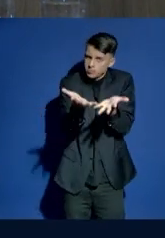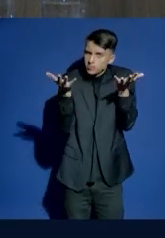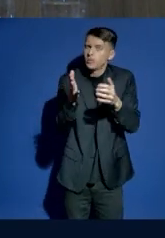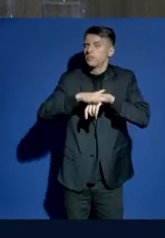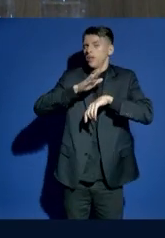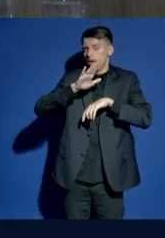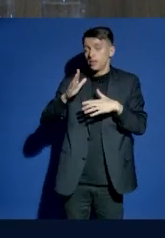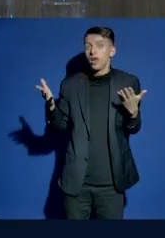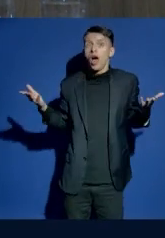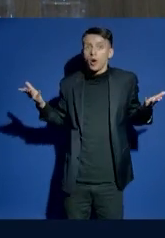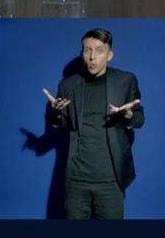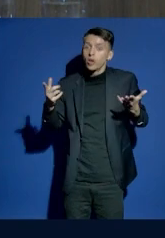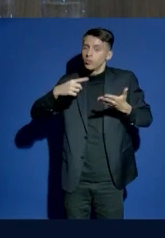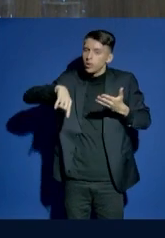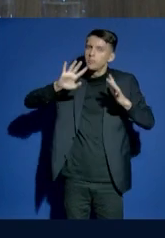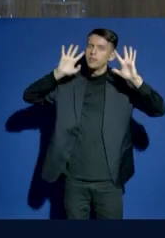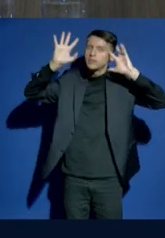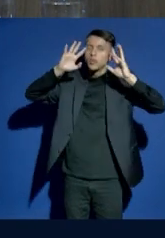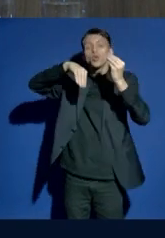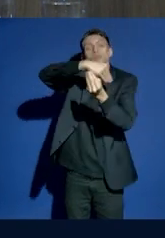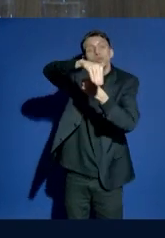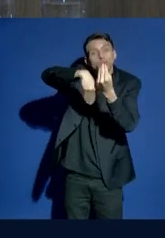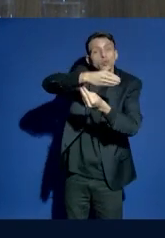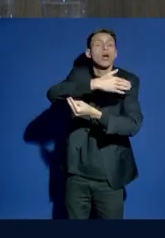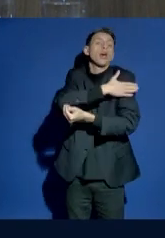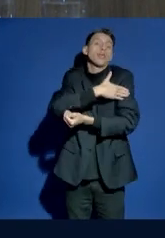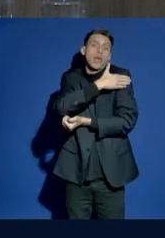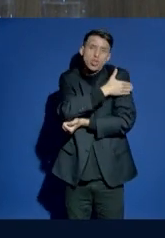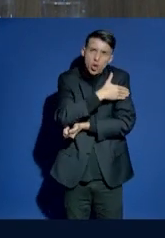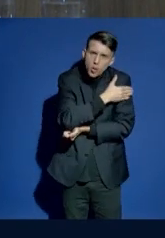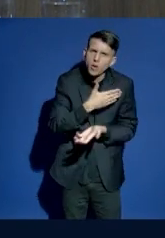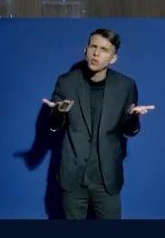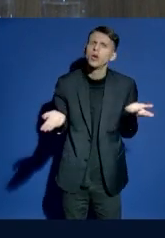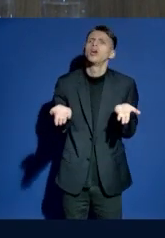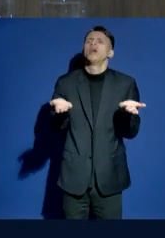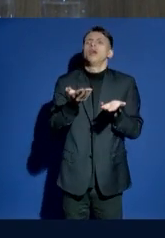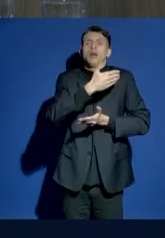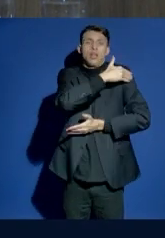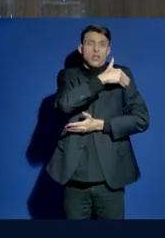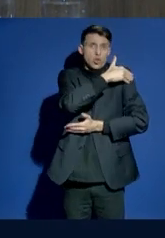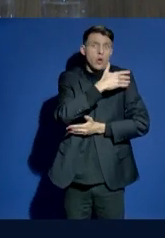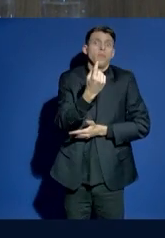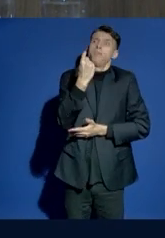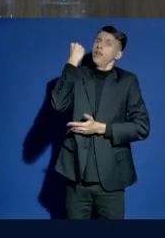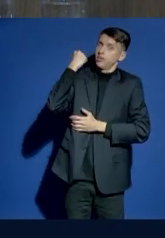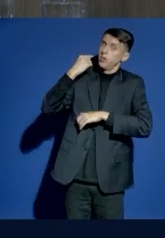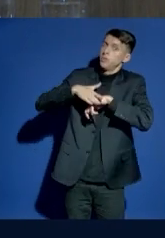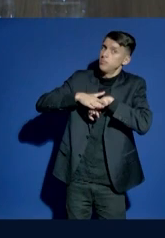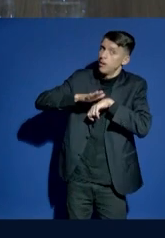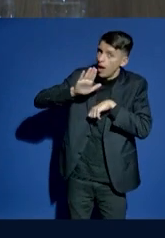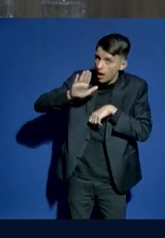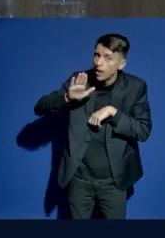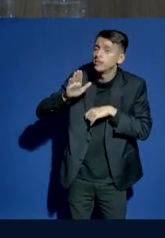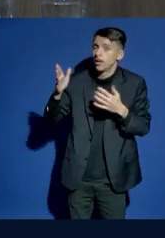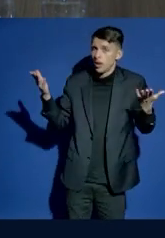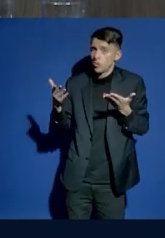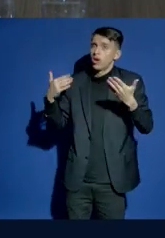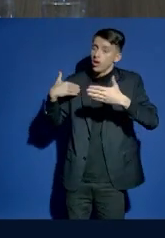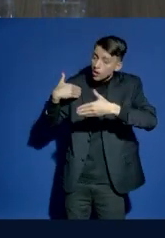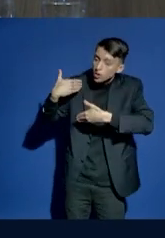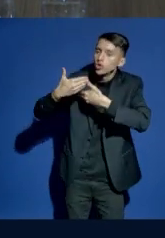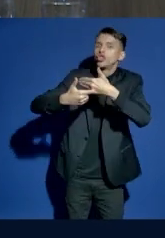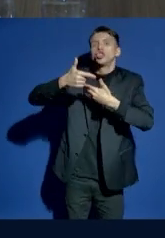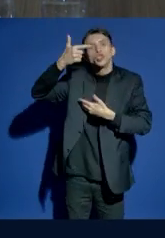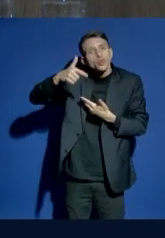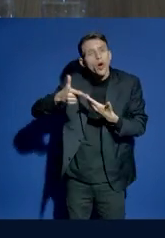futuro aumento da mistura do etanol, né? O etanol já teve uma participação mais relevante do que tem hoje na matriz de ciclo Otto, vai passar a voltar